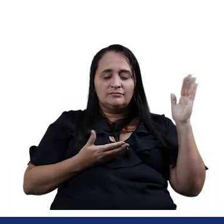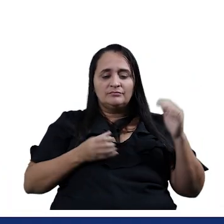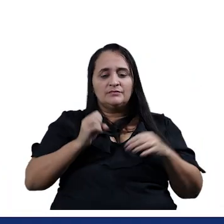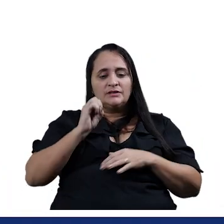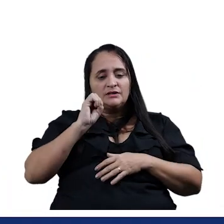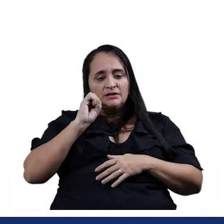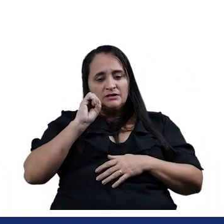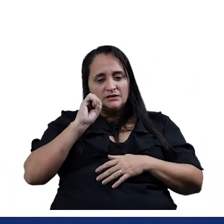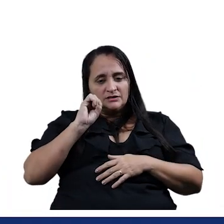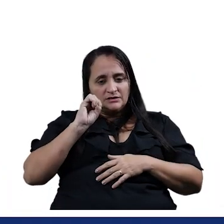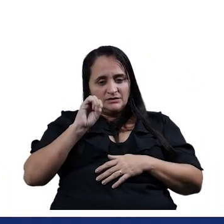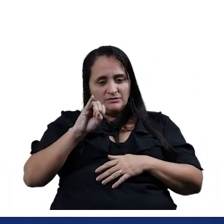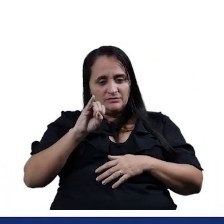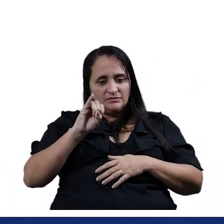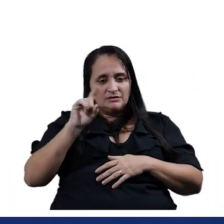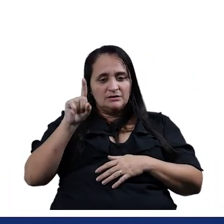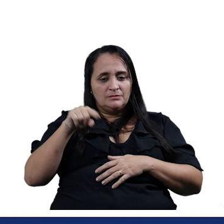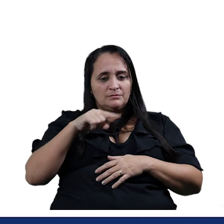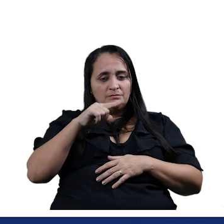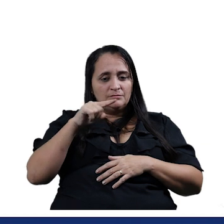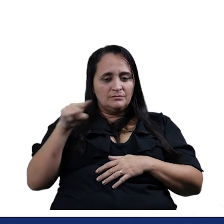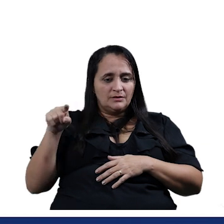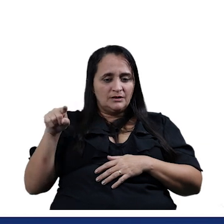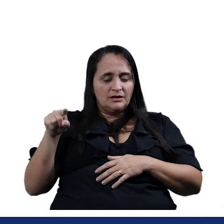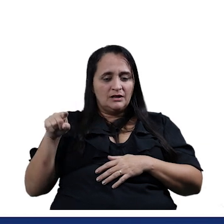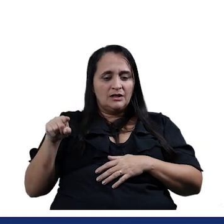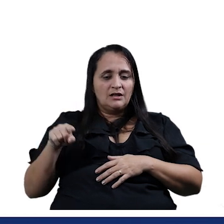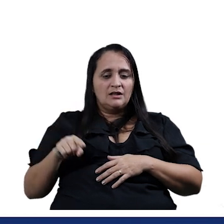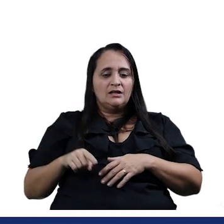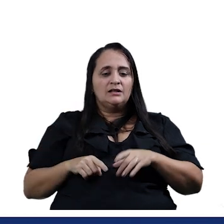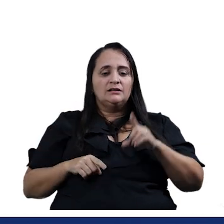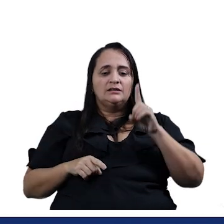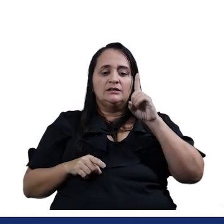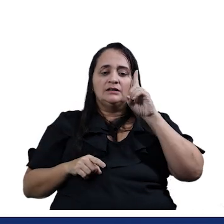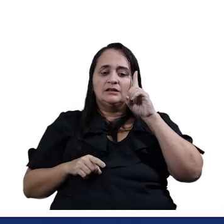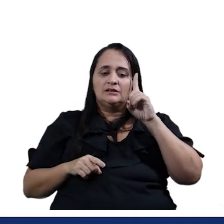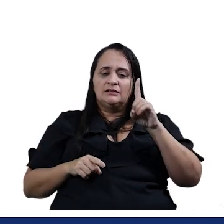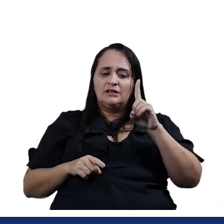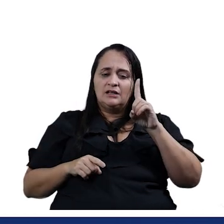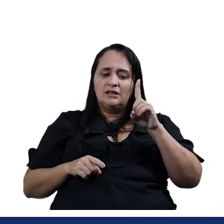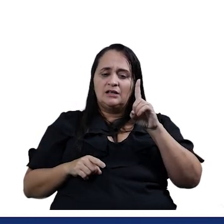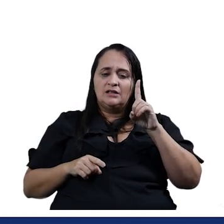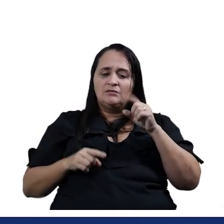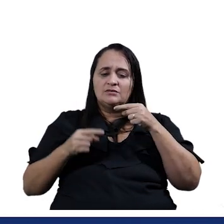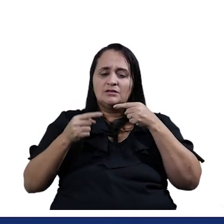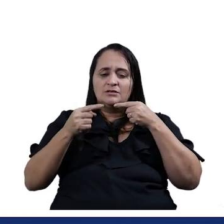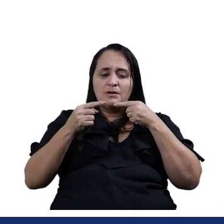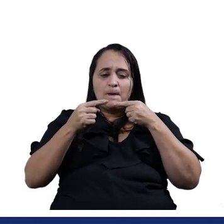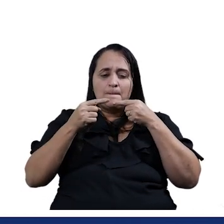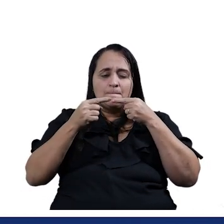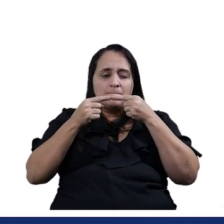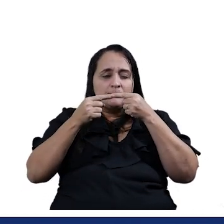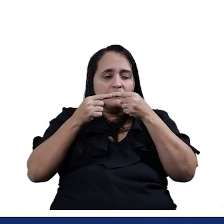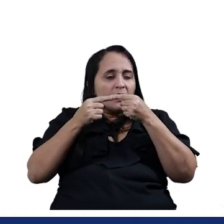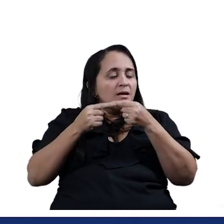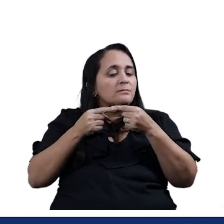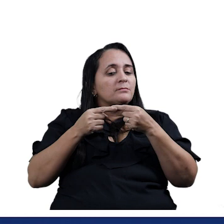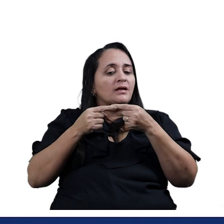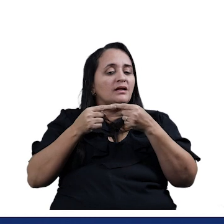justamente, se você tivesse marcado a letra D, você ia chegar